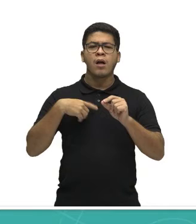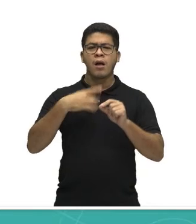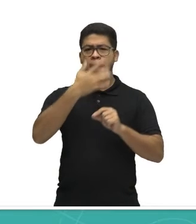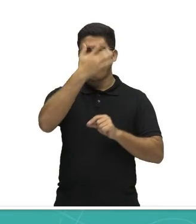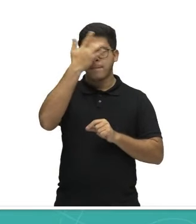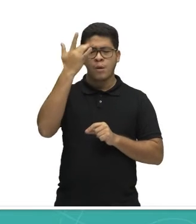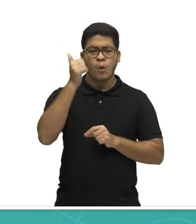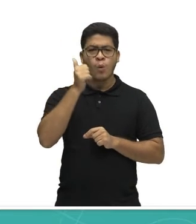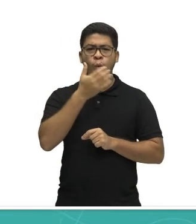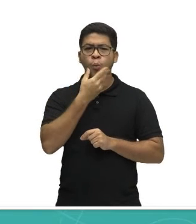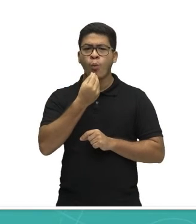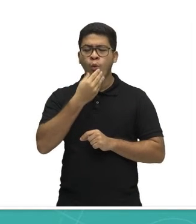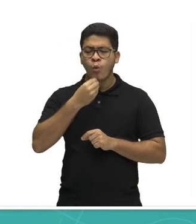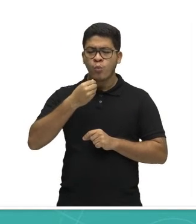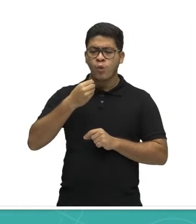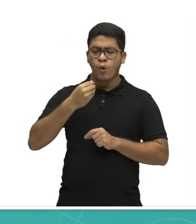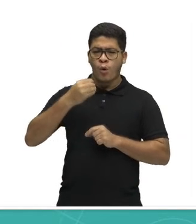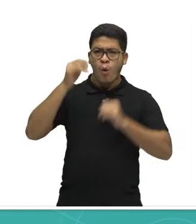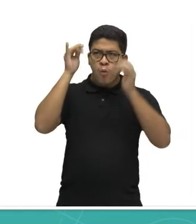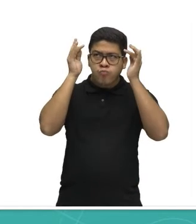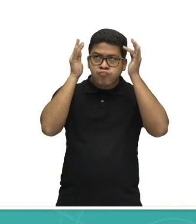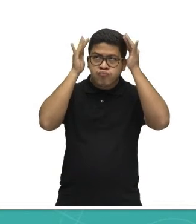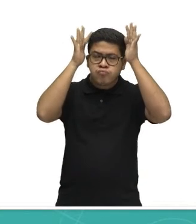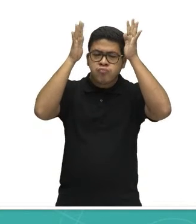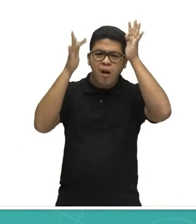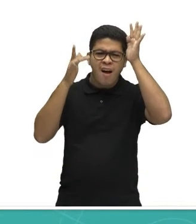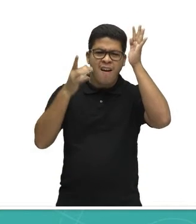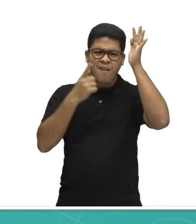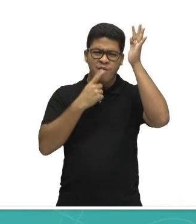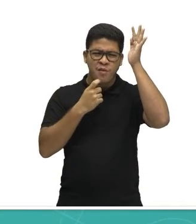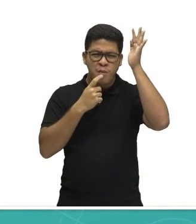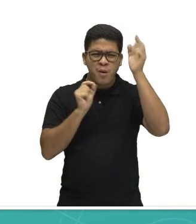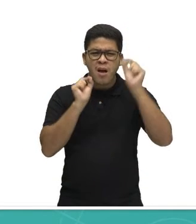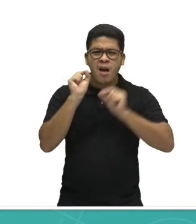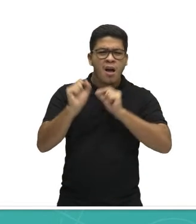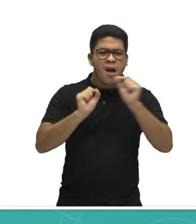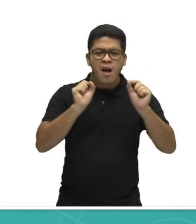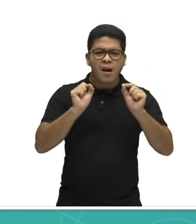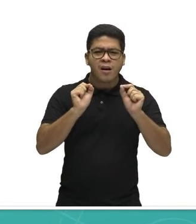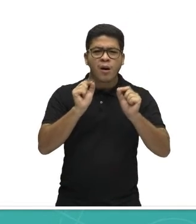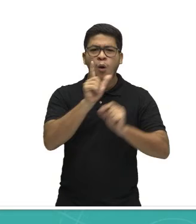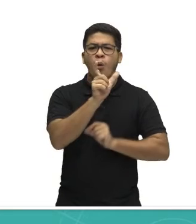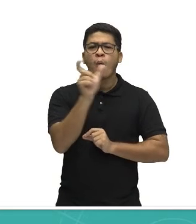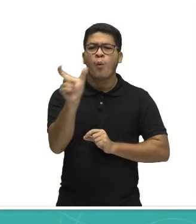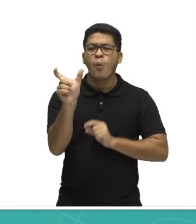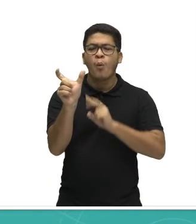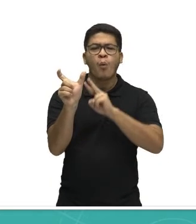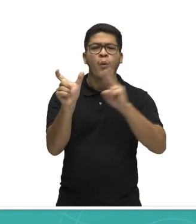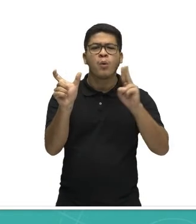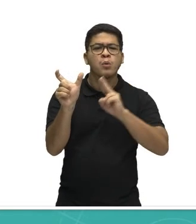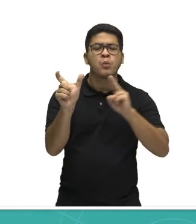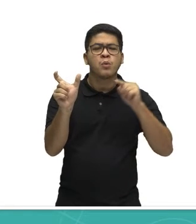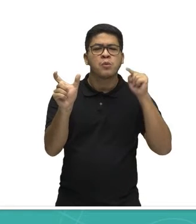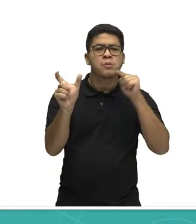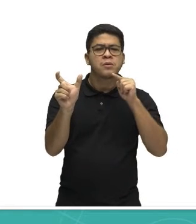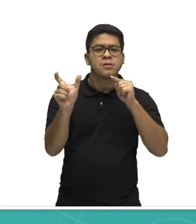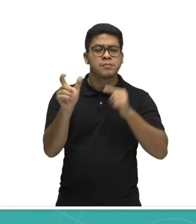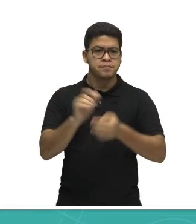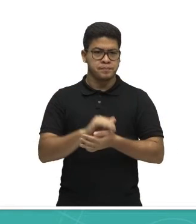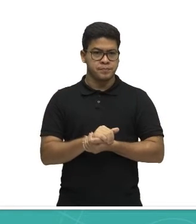personagem do folclore brasileiro é representado dessa forma? Então, vocês vão escrever o nome desse personagem. Questão